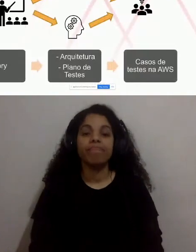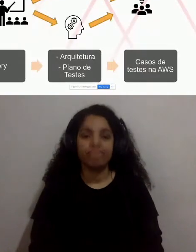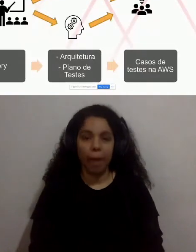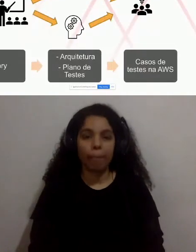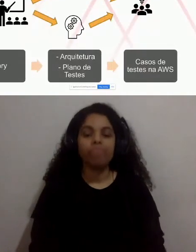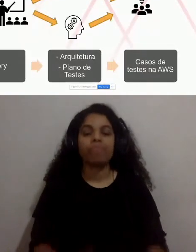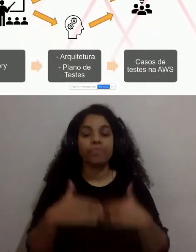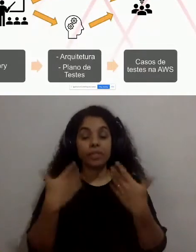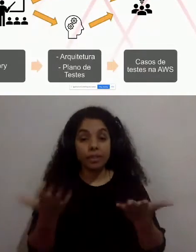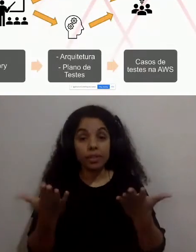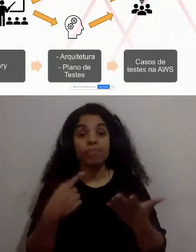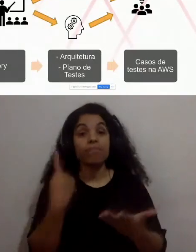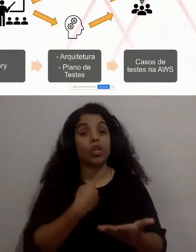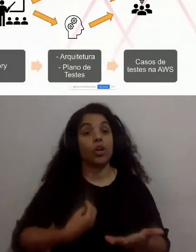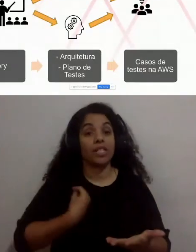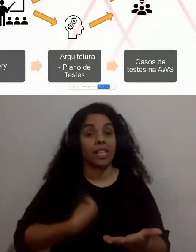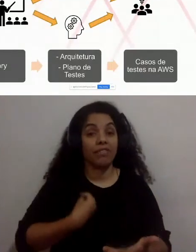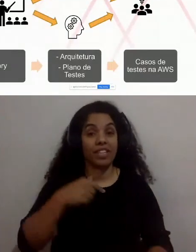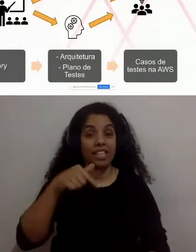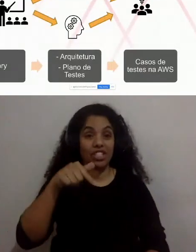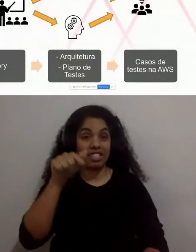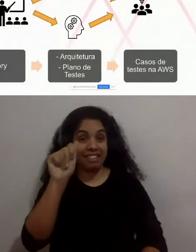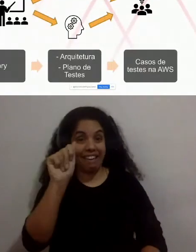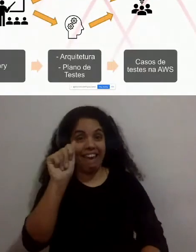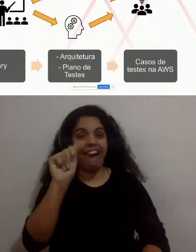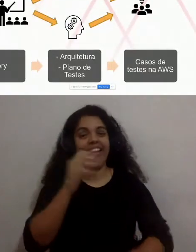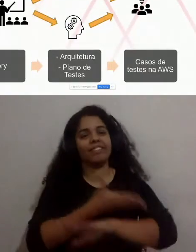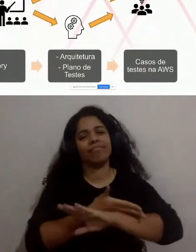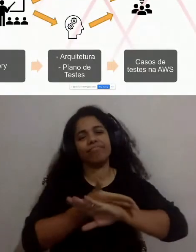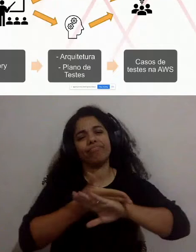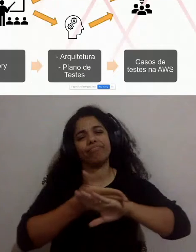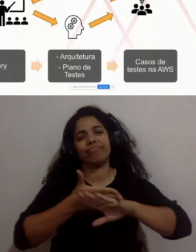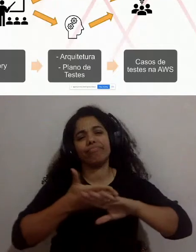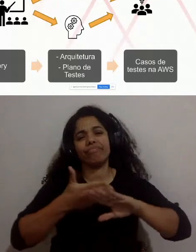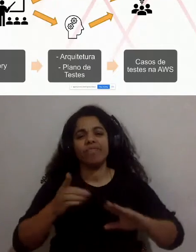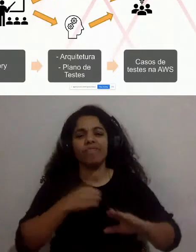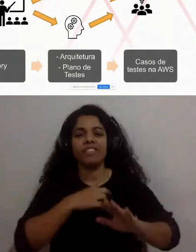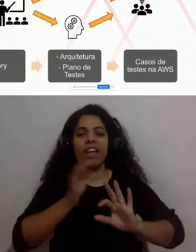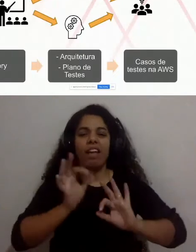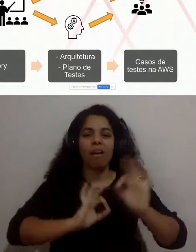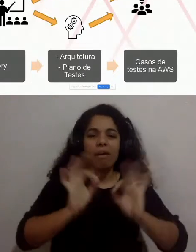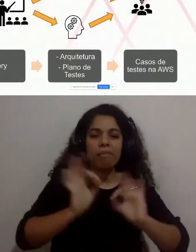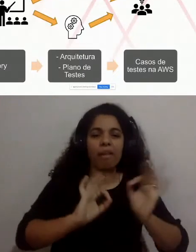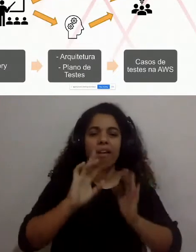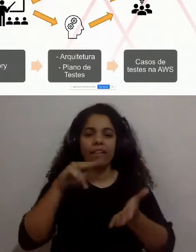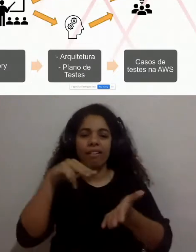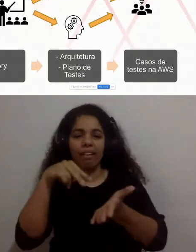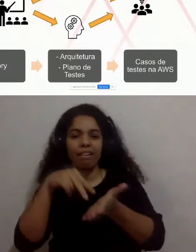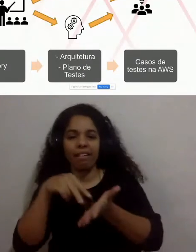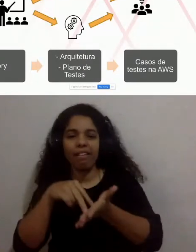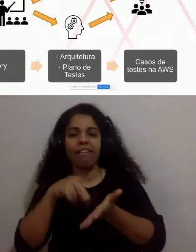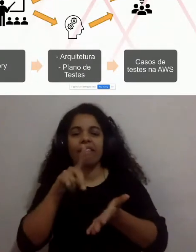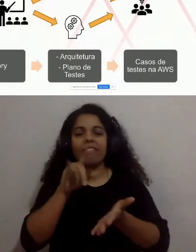Bom, gente, na nossa vida de QA, a gente está bem acostumado a ter planning, a ter daily, e nesses momentos, o